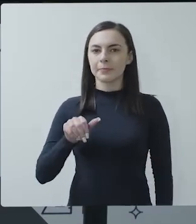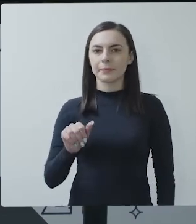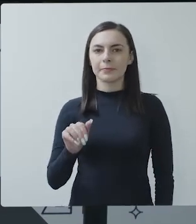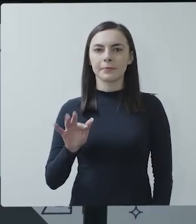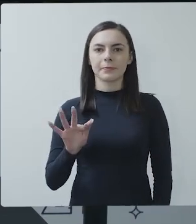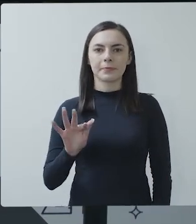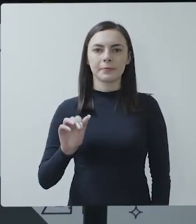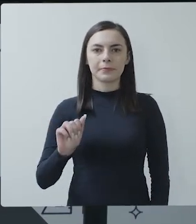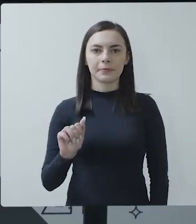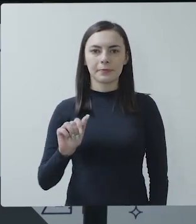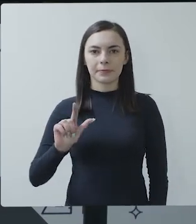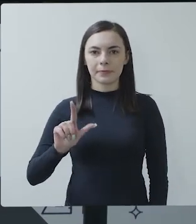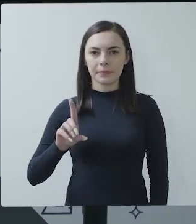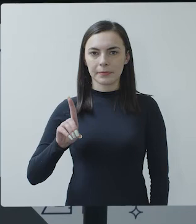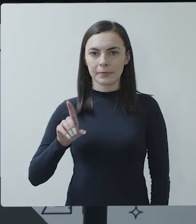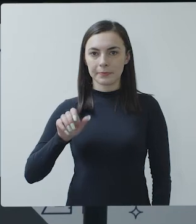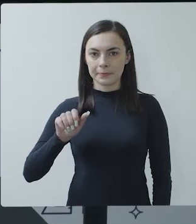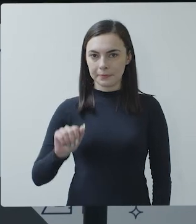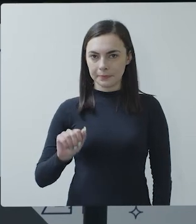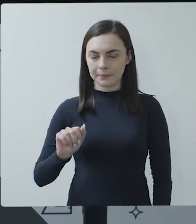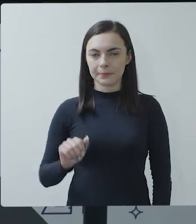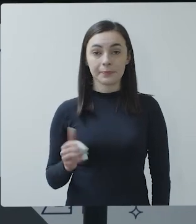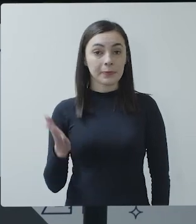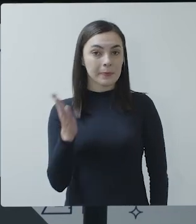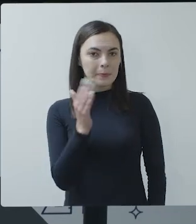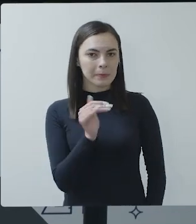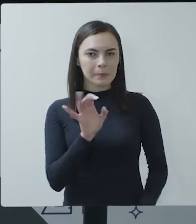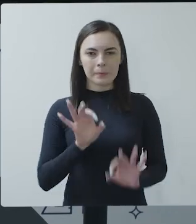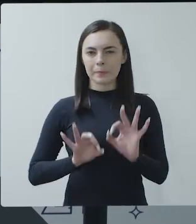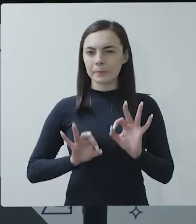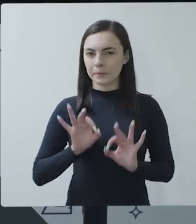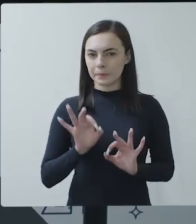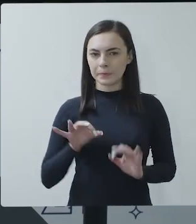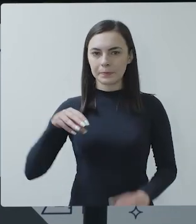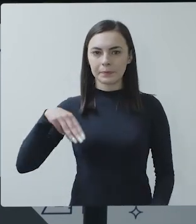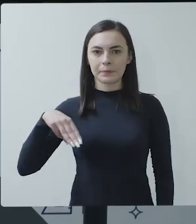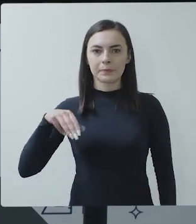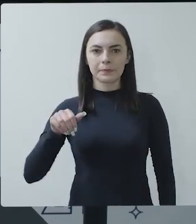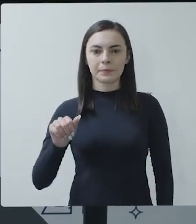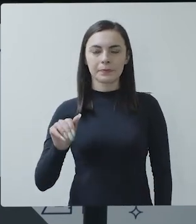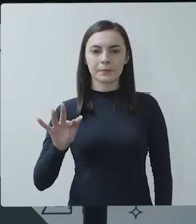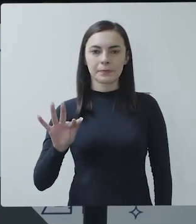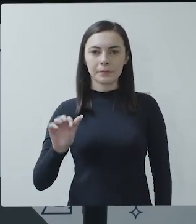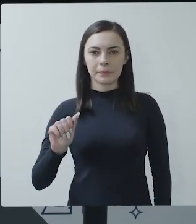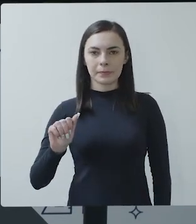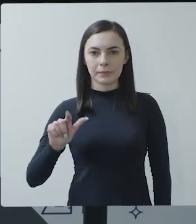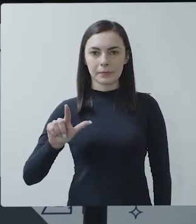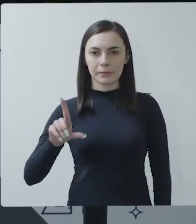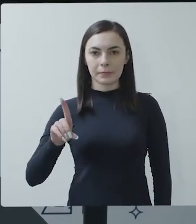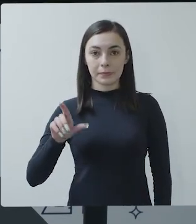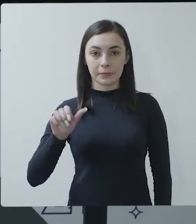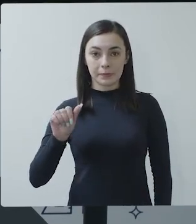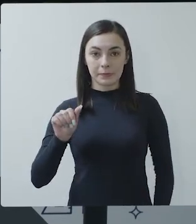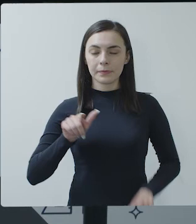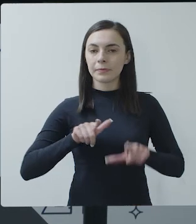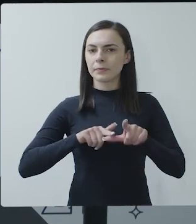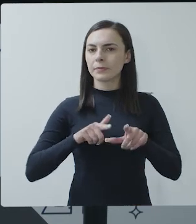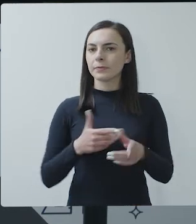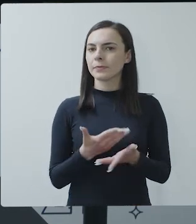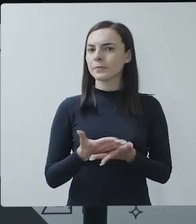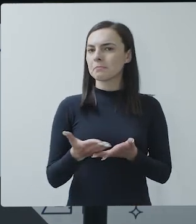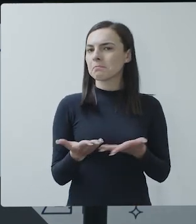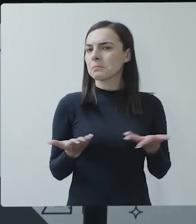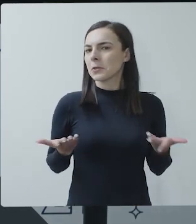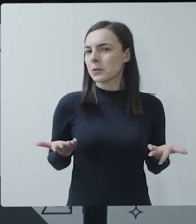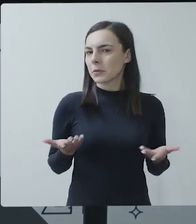personagem? Mafalda. Vamos, então, com a professora montar? Mafalda começa com que